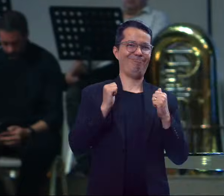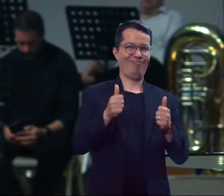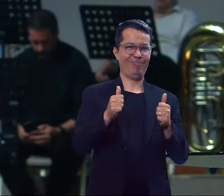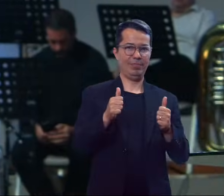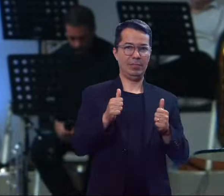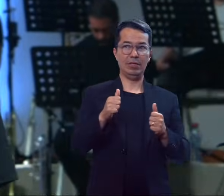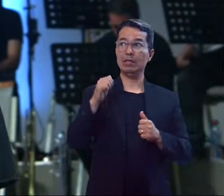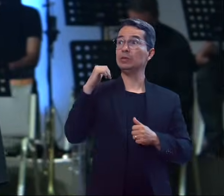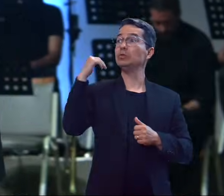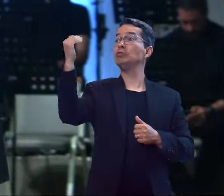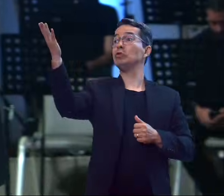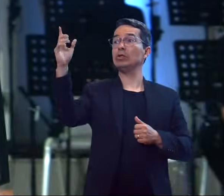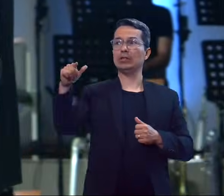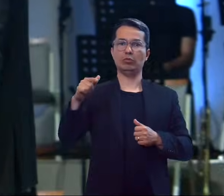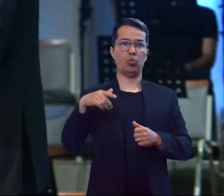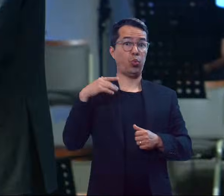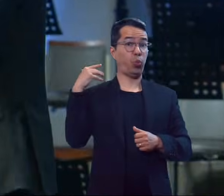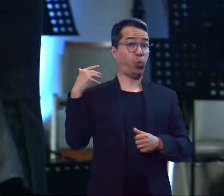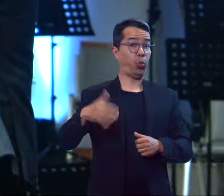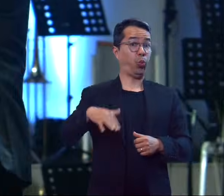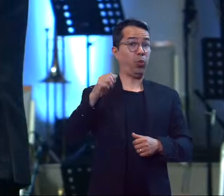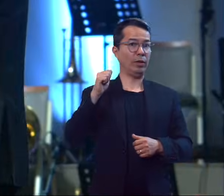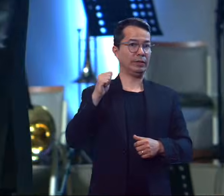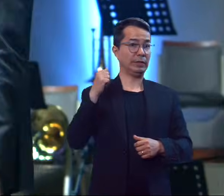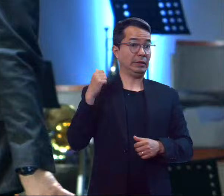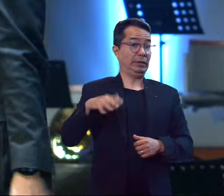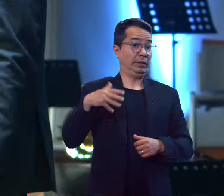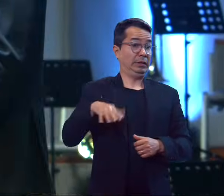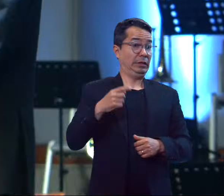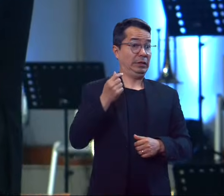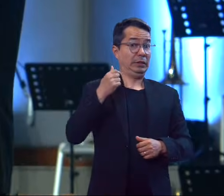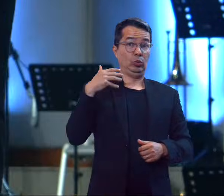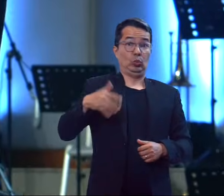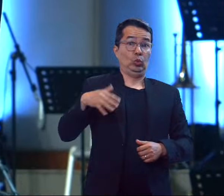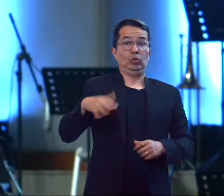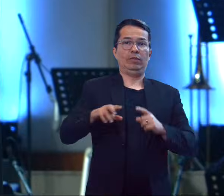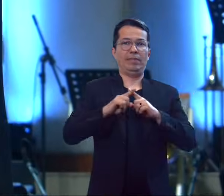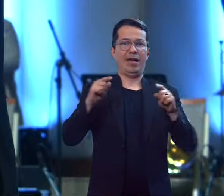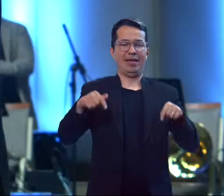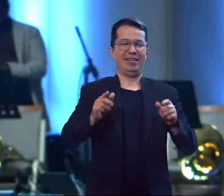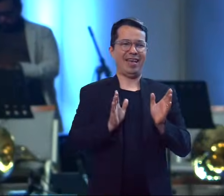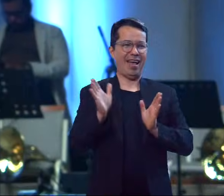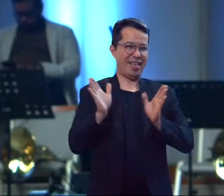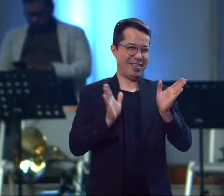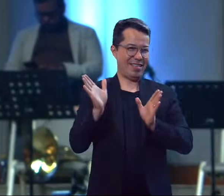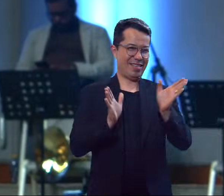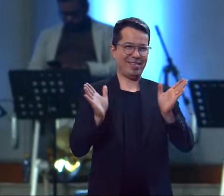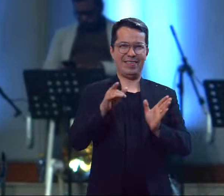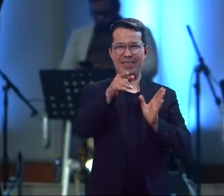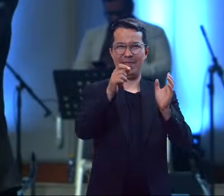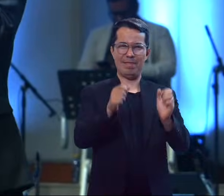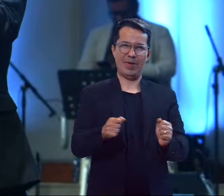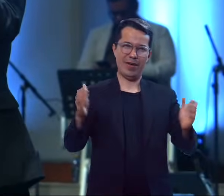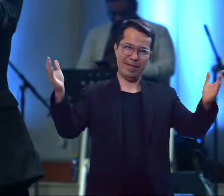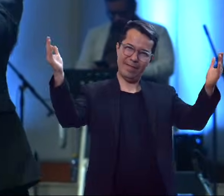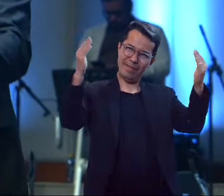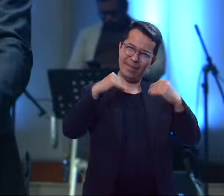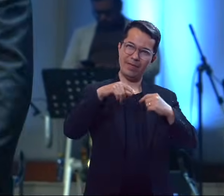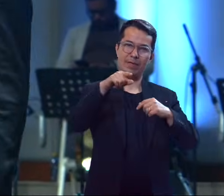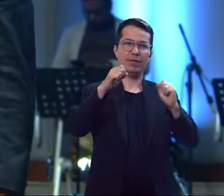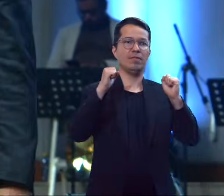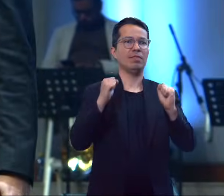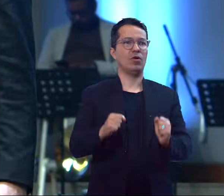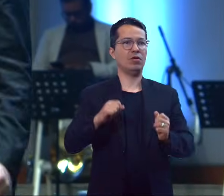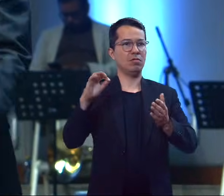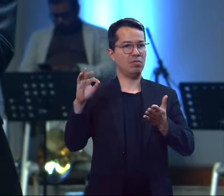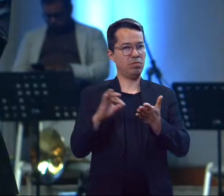custa caro, eles estão fazendo de uma forma bem acessível para abençoar o povo de Deus. Então faça inscrição, você tem interesse